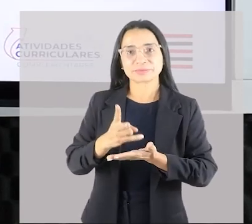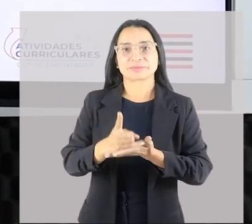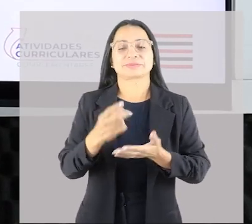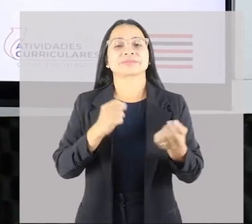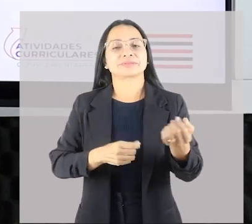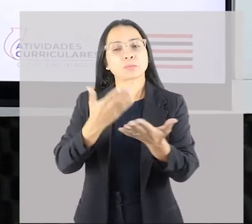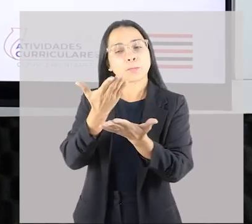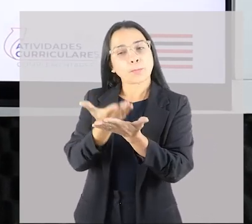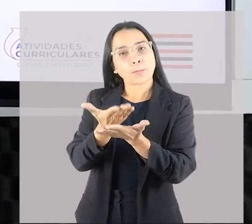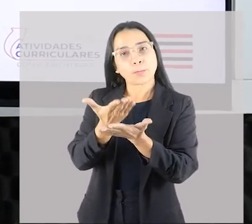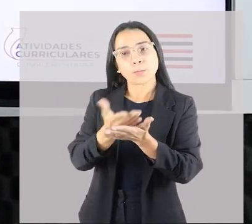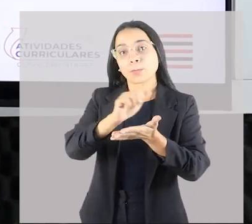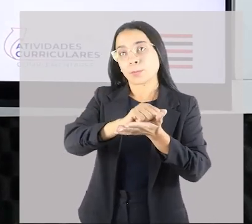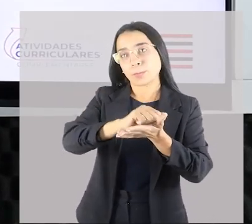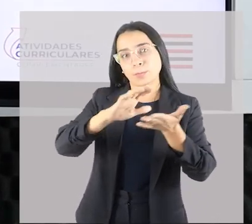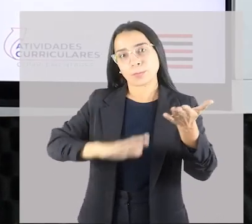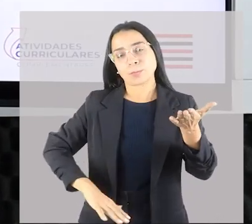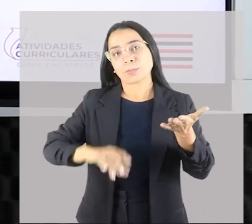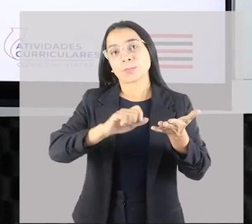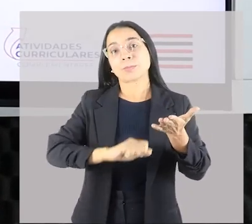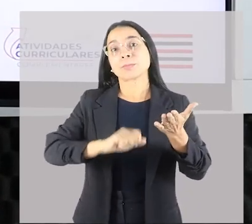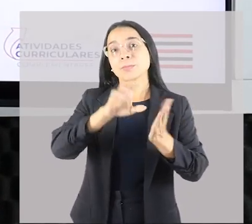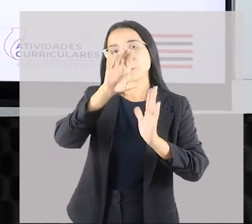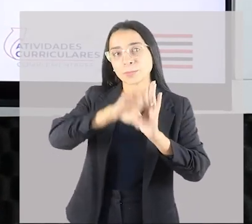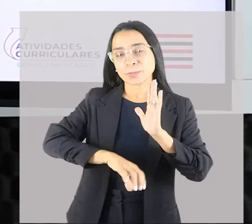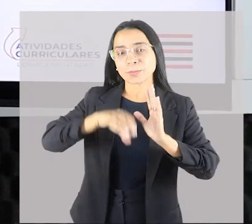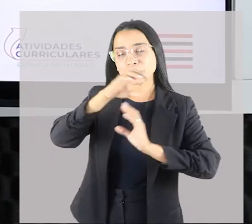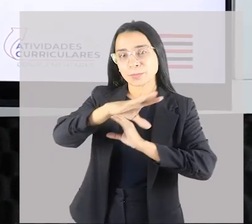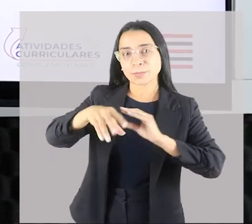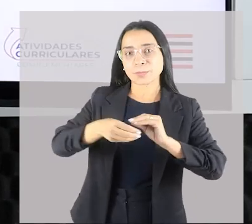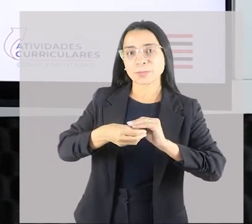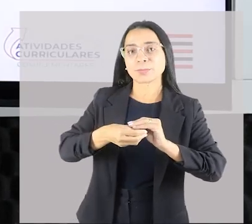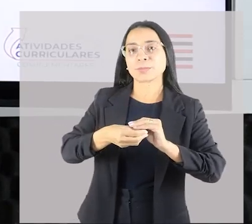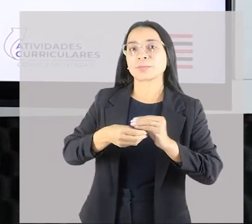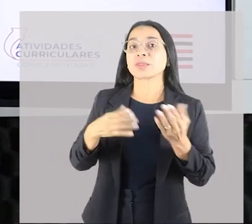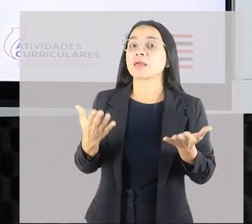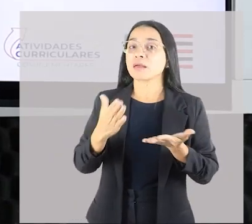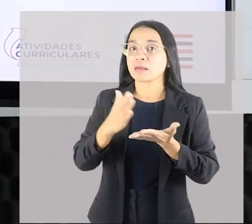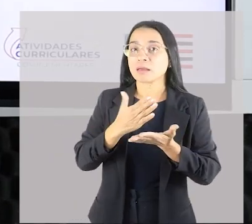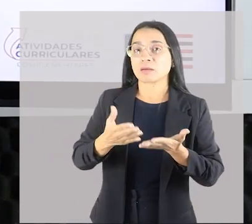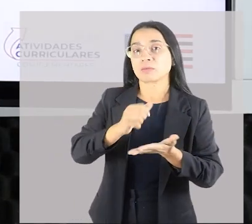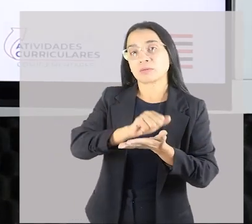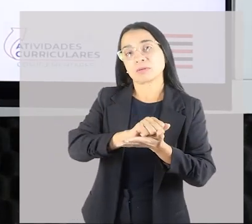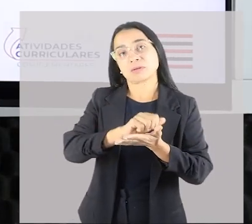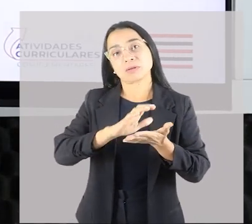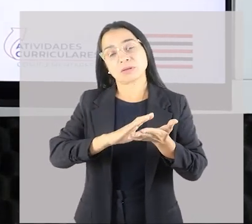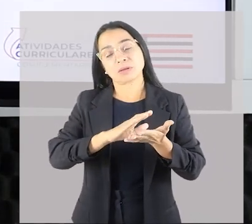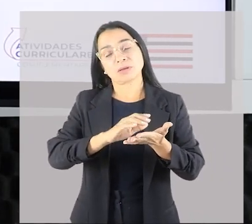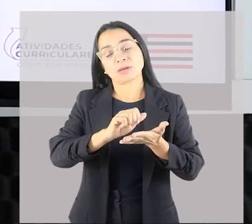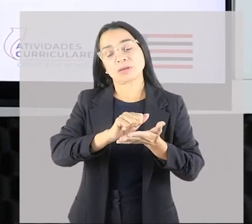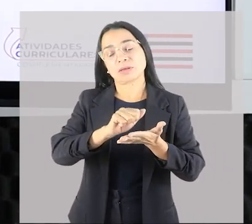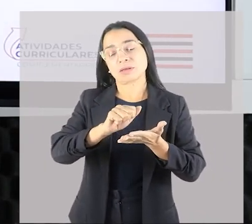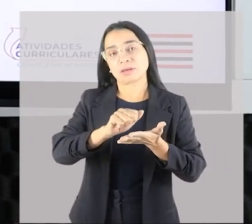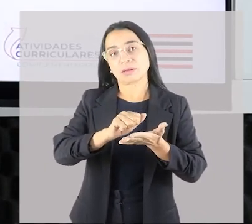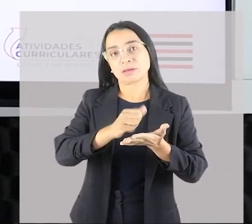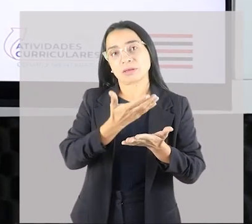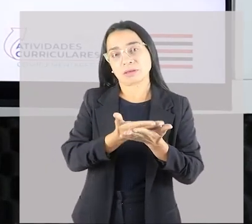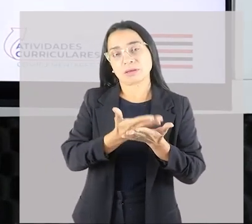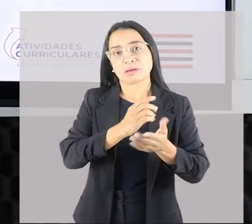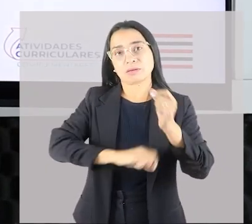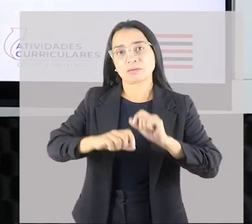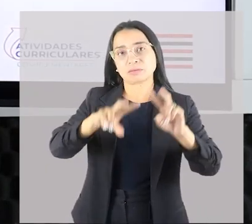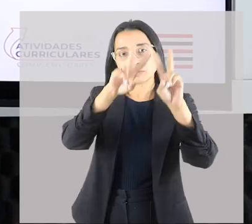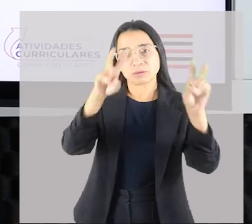continuidade às nossas atividades curriculares complementares. São uma série de aulas que ocorridas nesse primeiro semestre, tá certo? Com